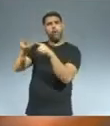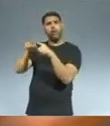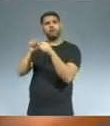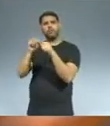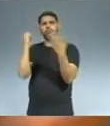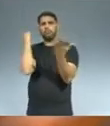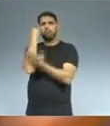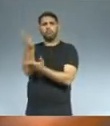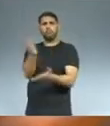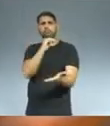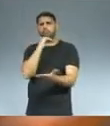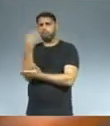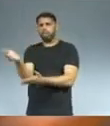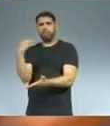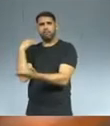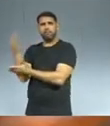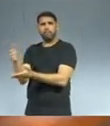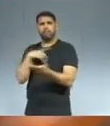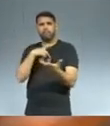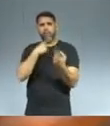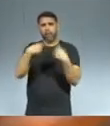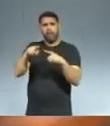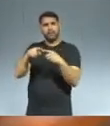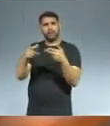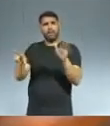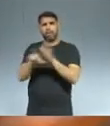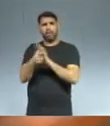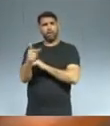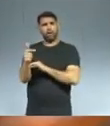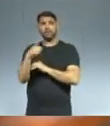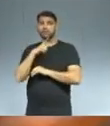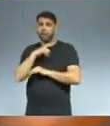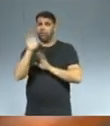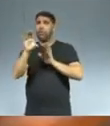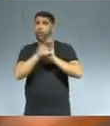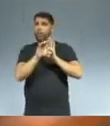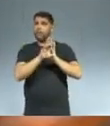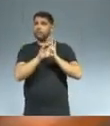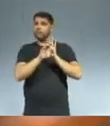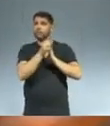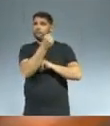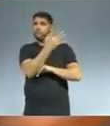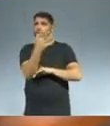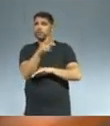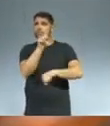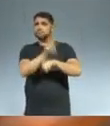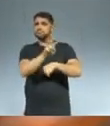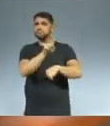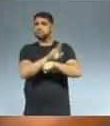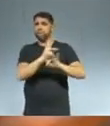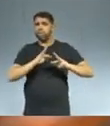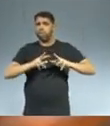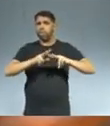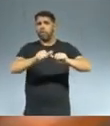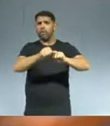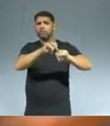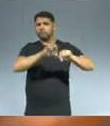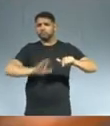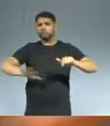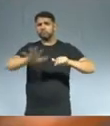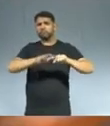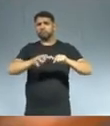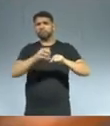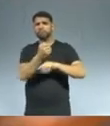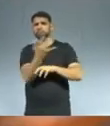à ao desmatamento ilegal a agora nós temos um código florestal que rege todos os biomas brasileiros